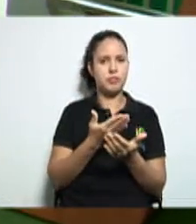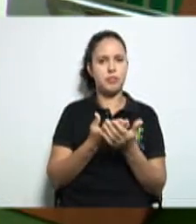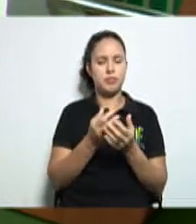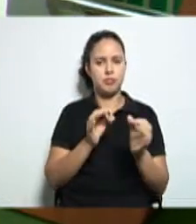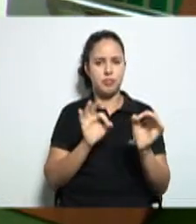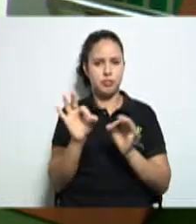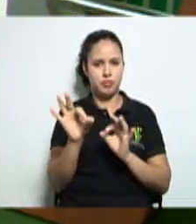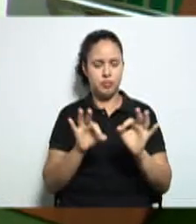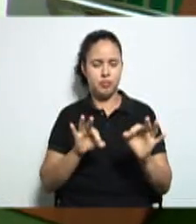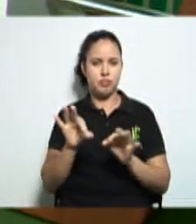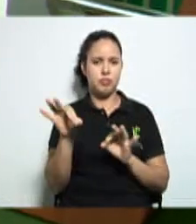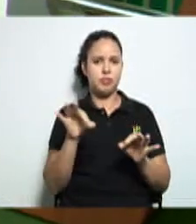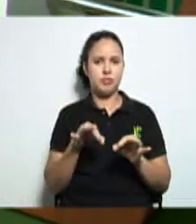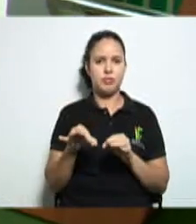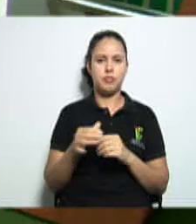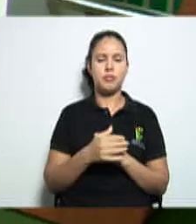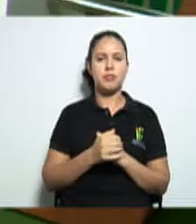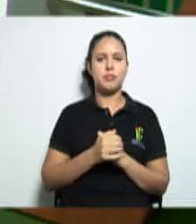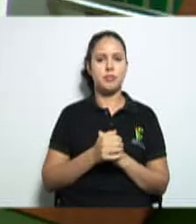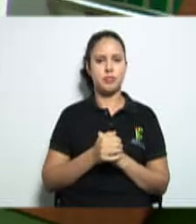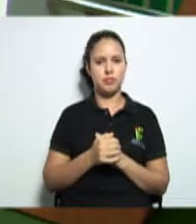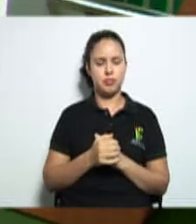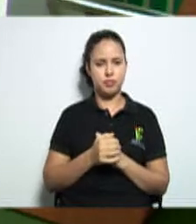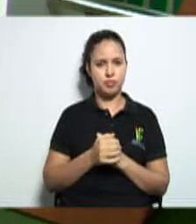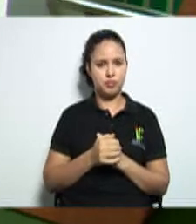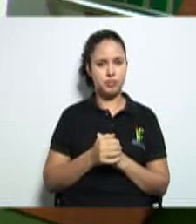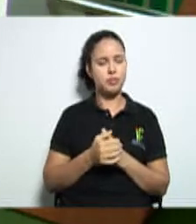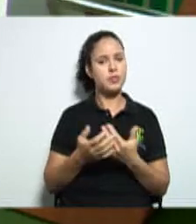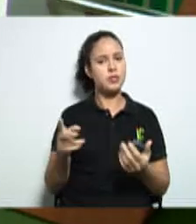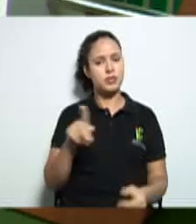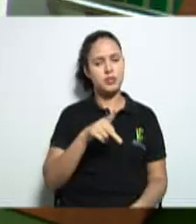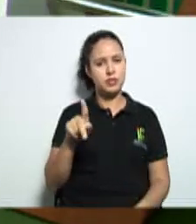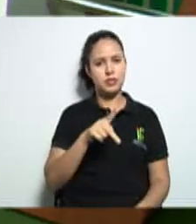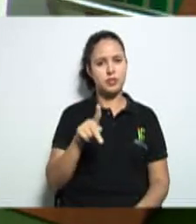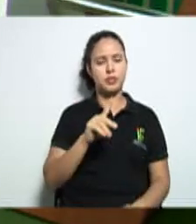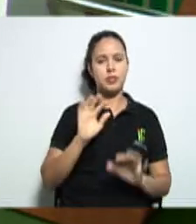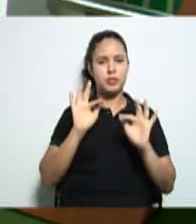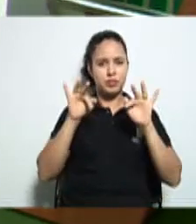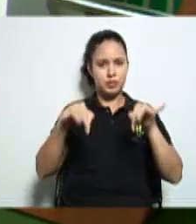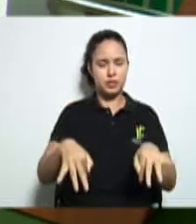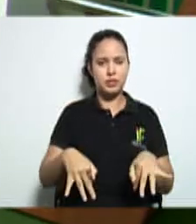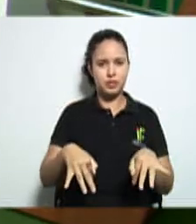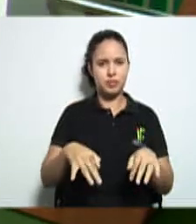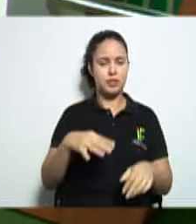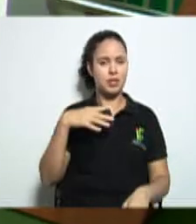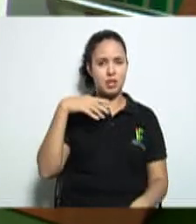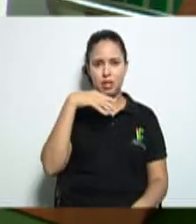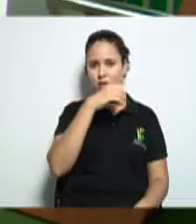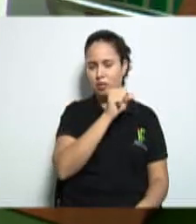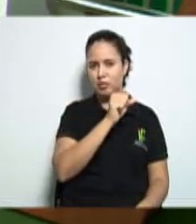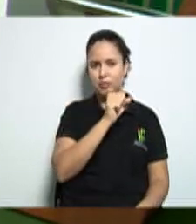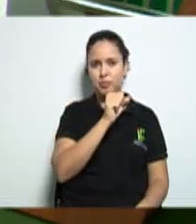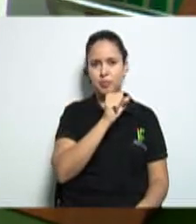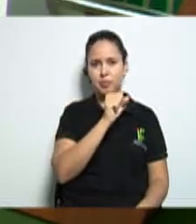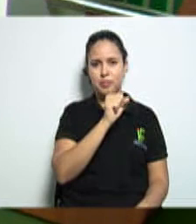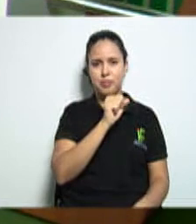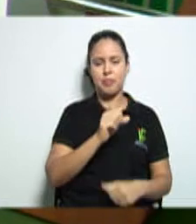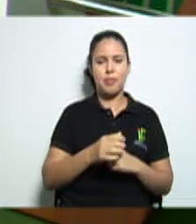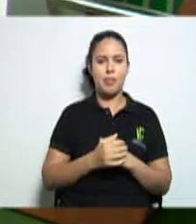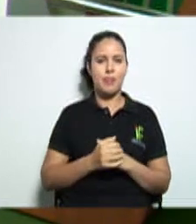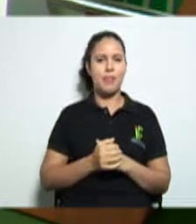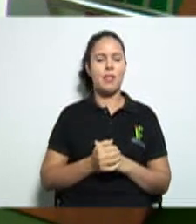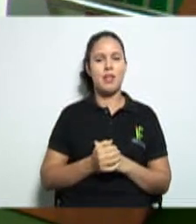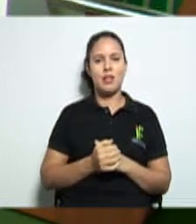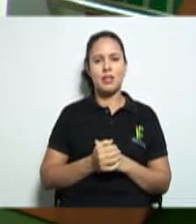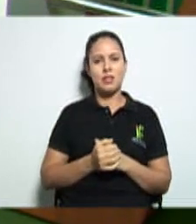planejem para estudar. Professora Maraí, chegamos no final, passou muito rápido, que pena.